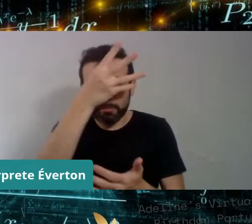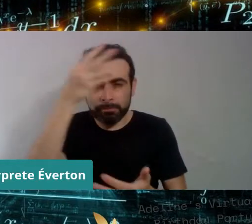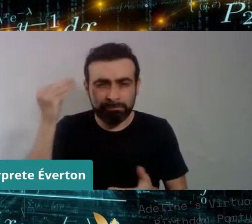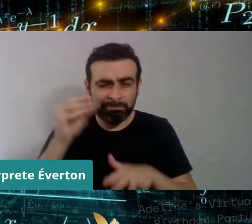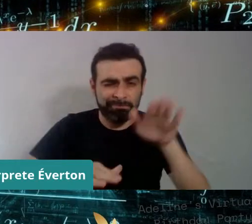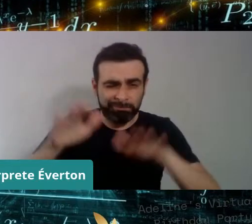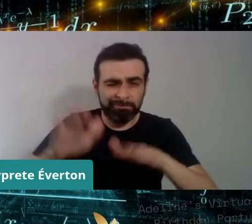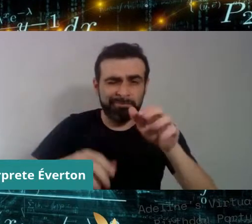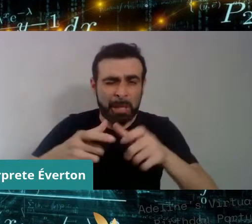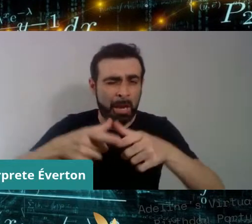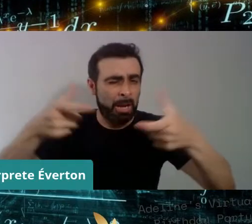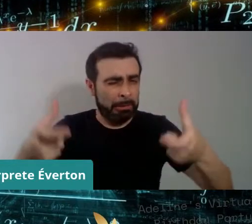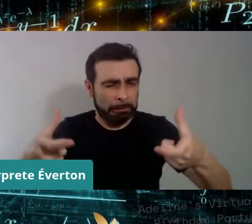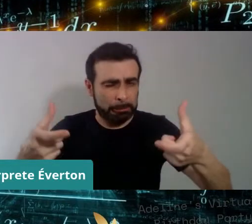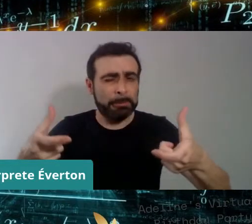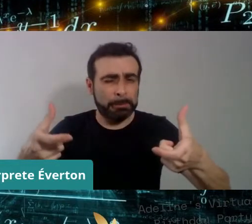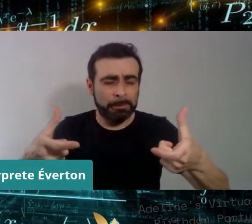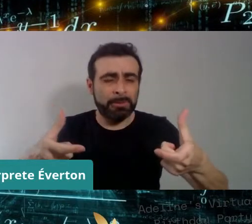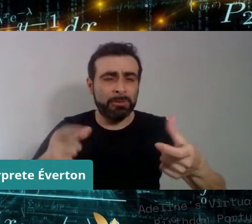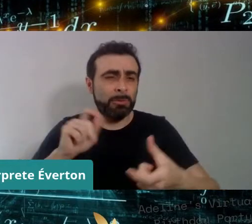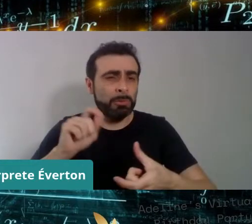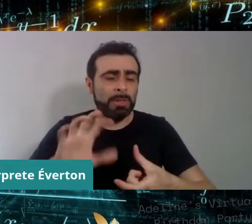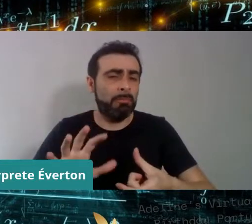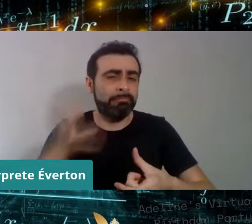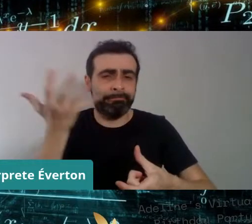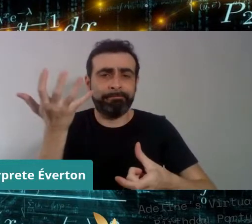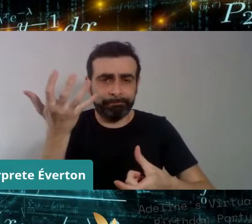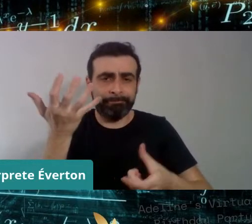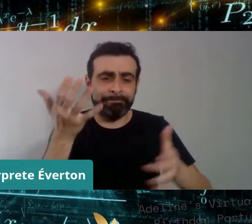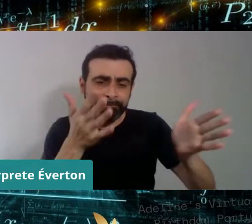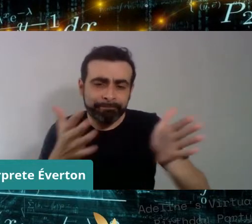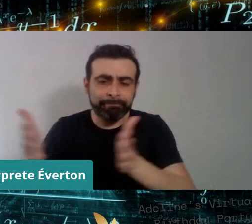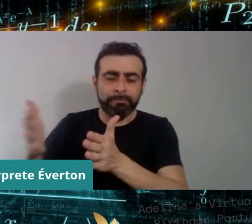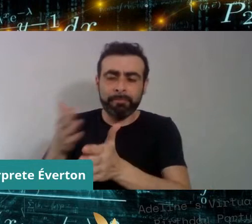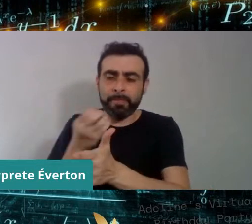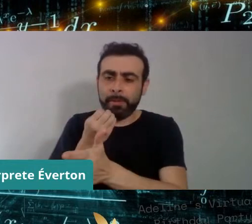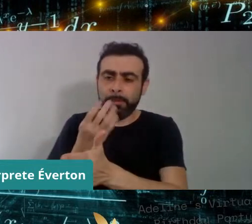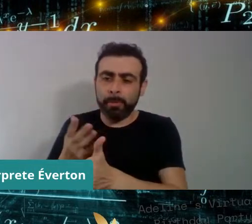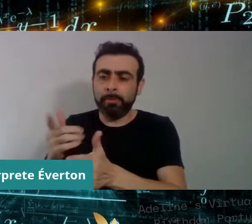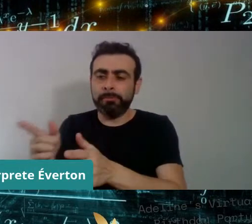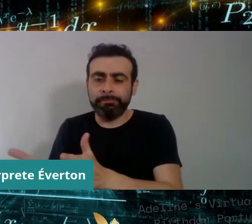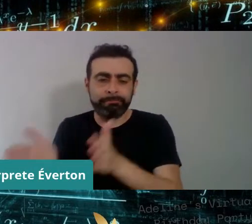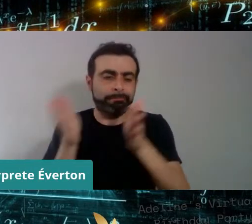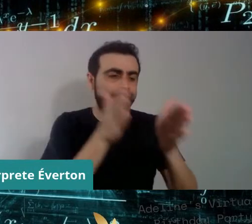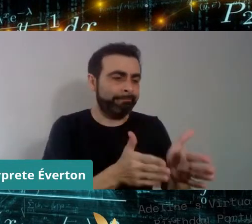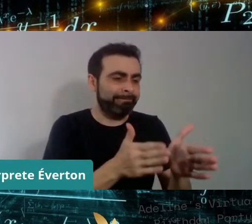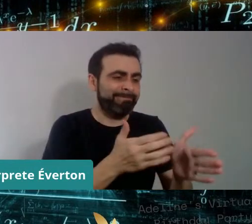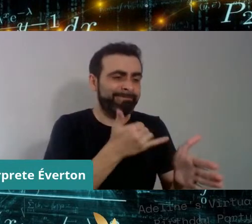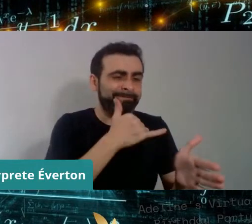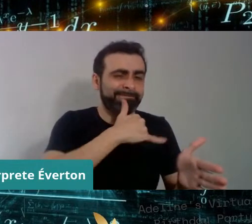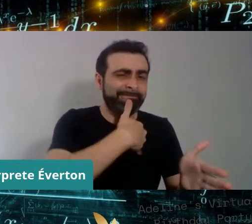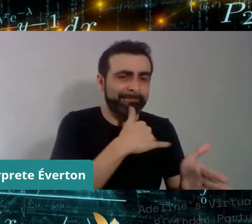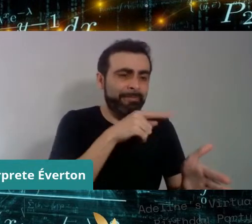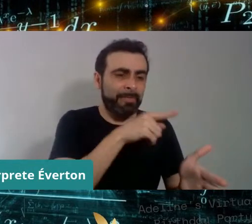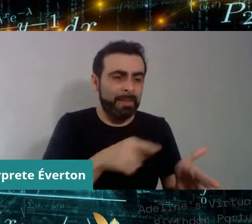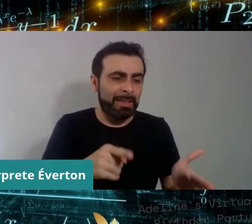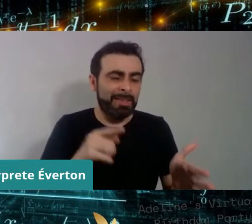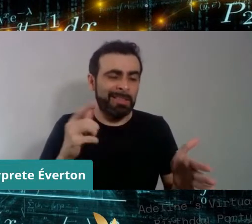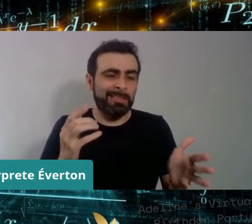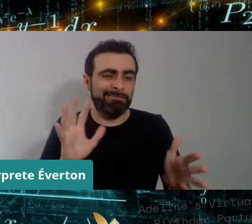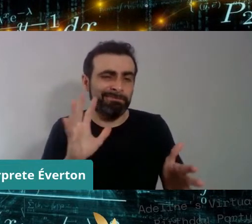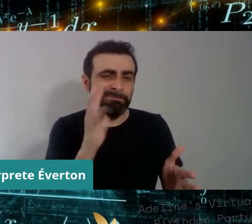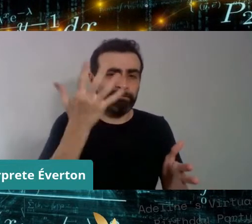esquecem dos acontecimentos desagradáveis, mas também dos acontecimentos agradáveis,